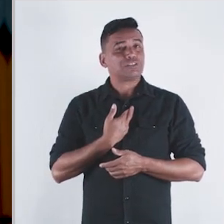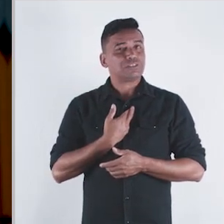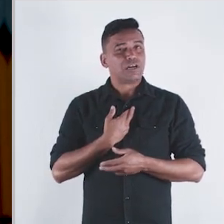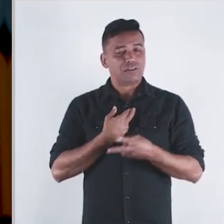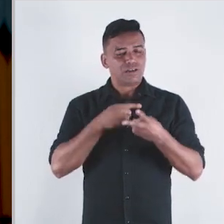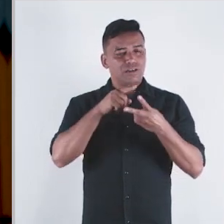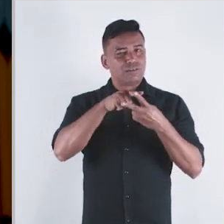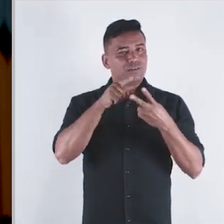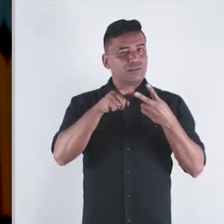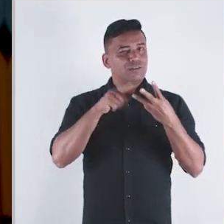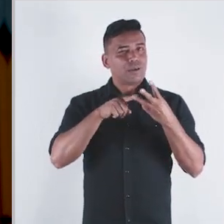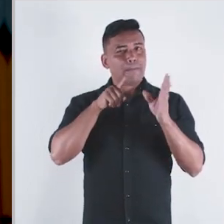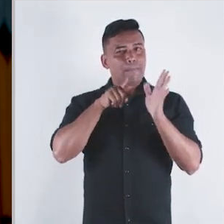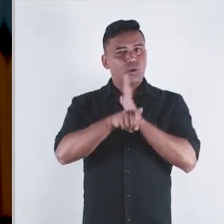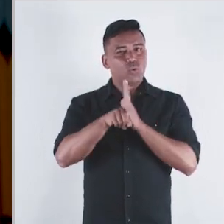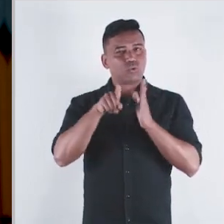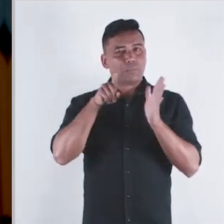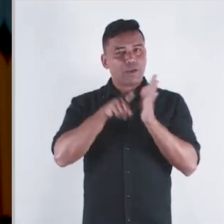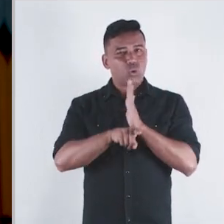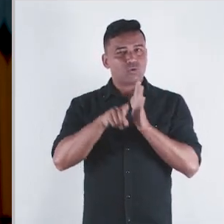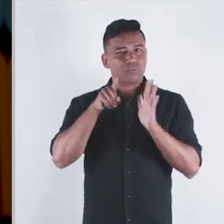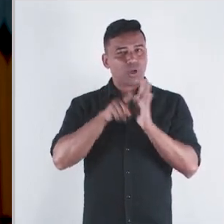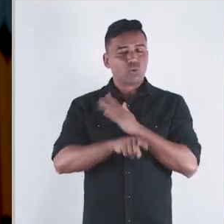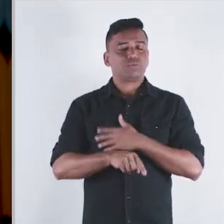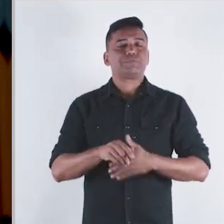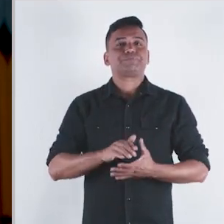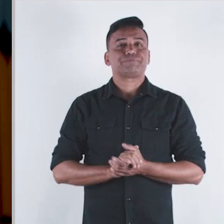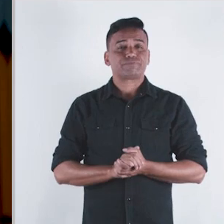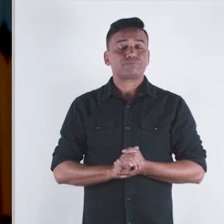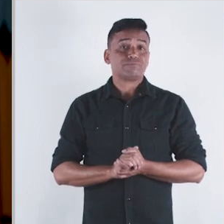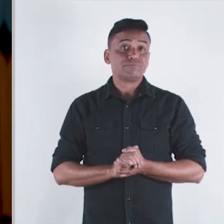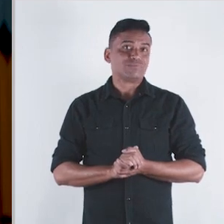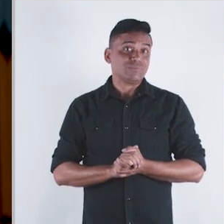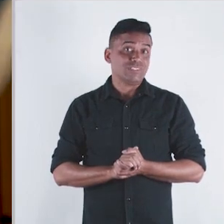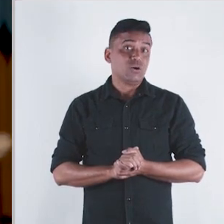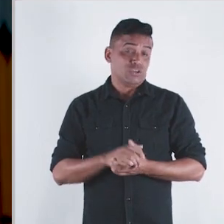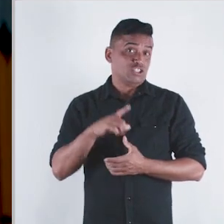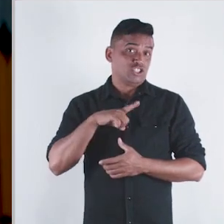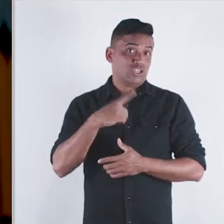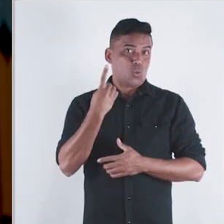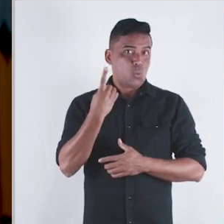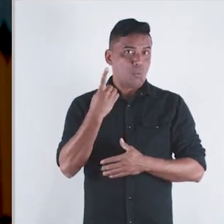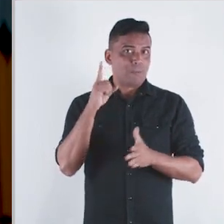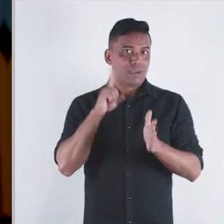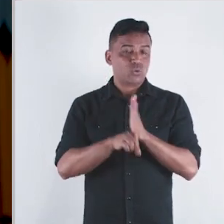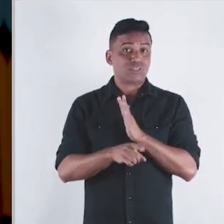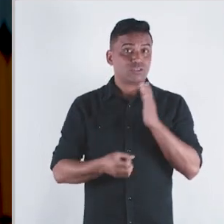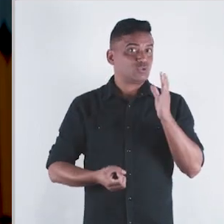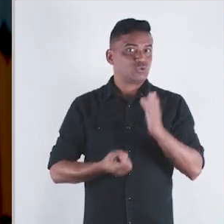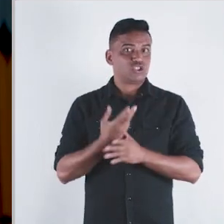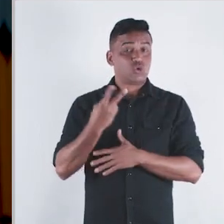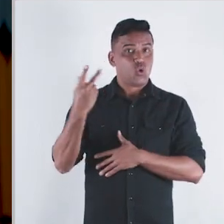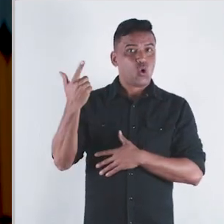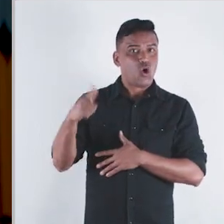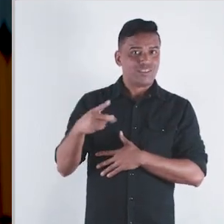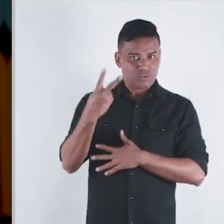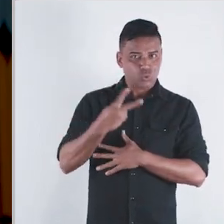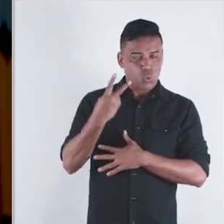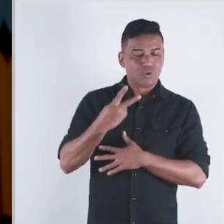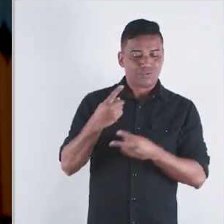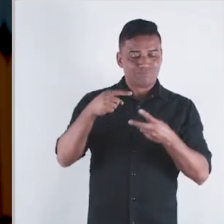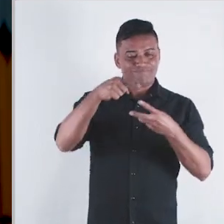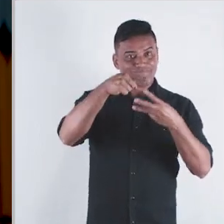perguntas. Na verdade, eu tinha uma, porque a gente estava seguindo para o encerramento, mas me surgiram outras duas,